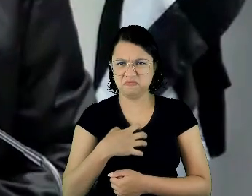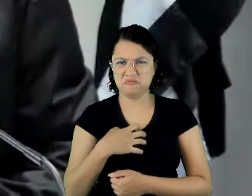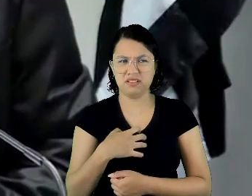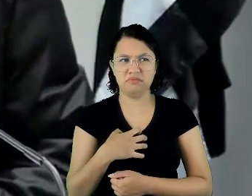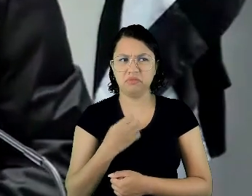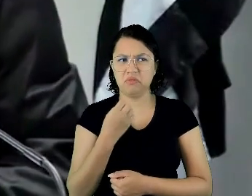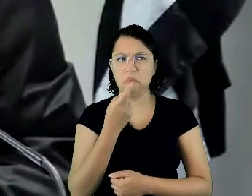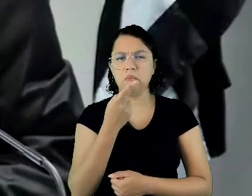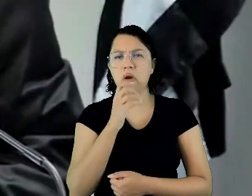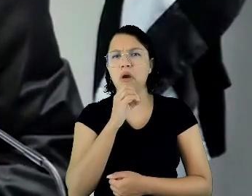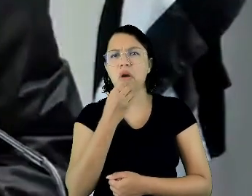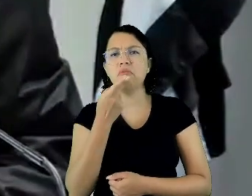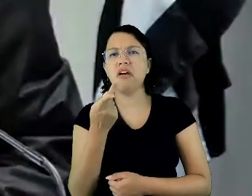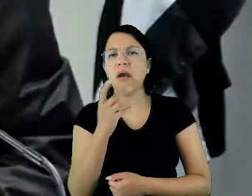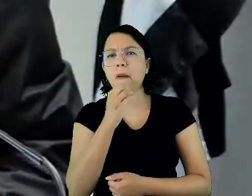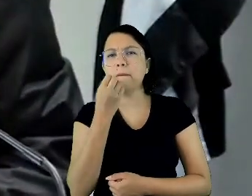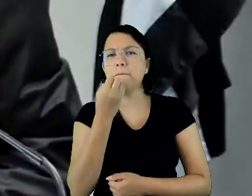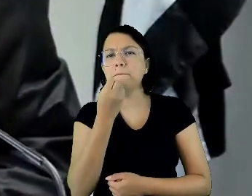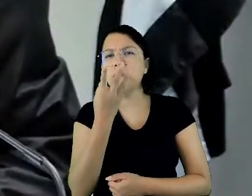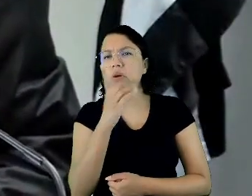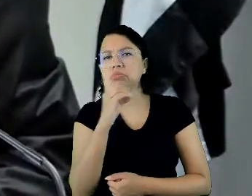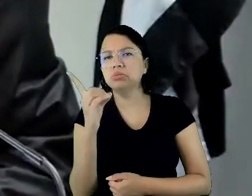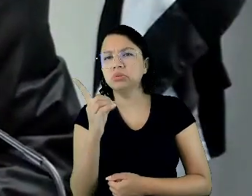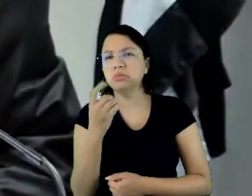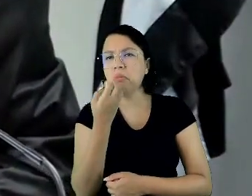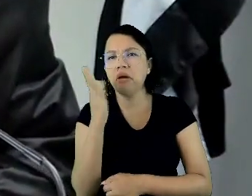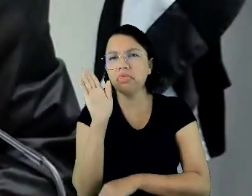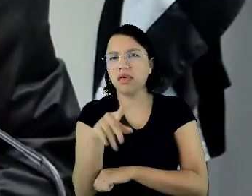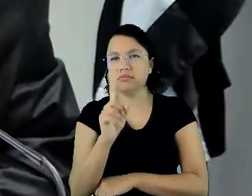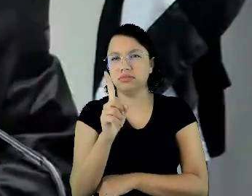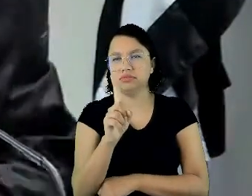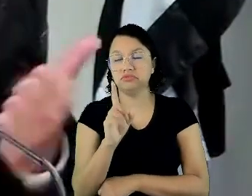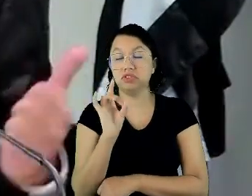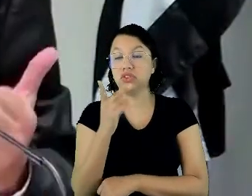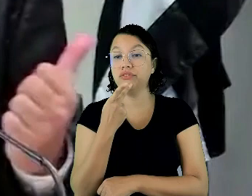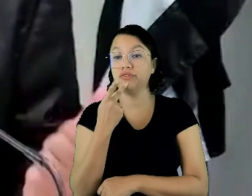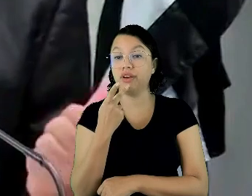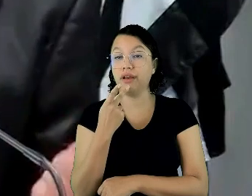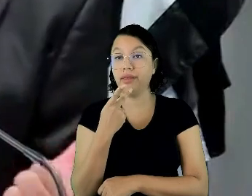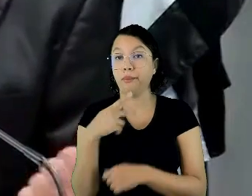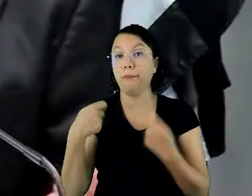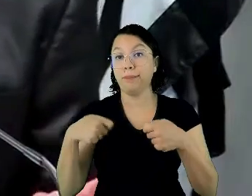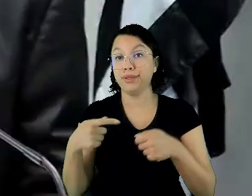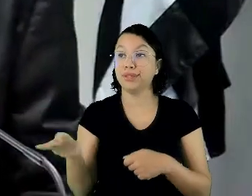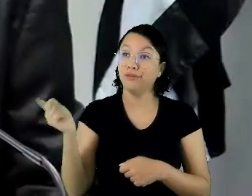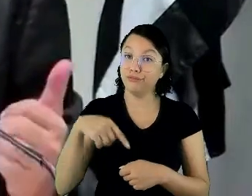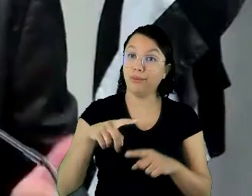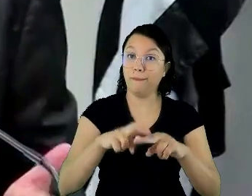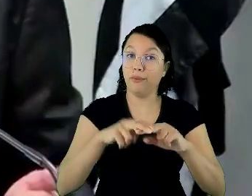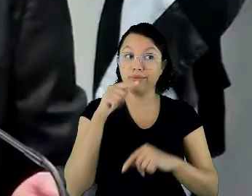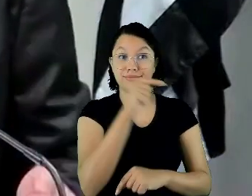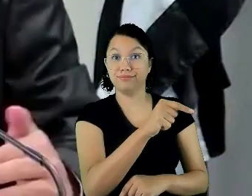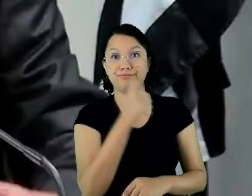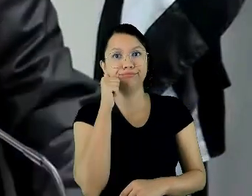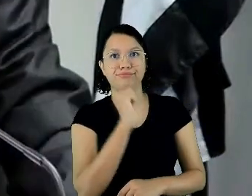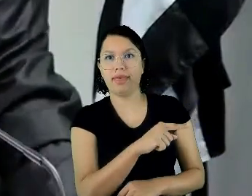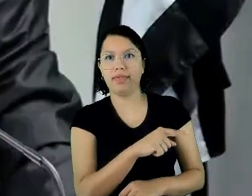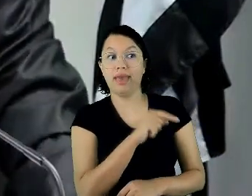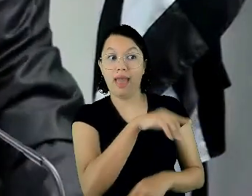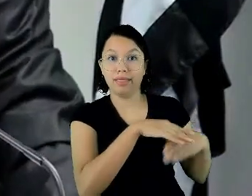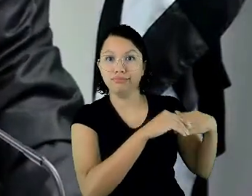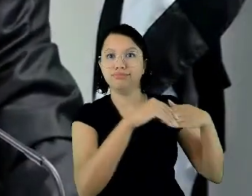tarde. E o máximo que ele fala é assim: eu tive que vir por causa dela. Ela que me arrastou